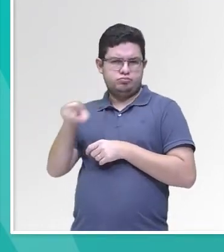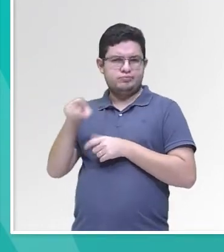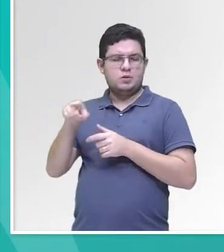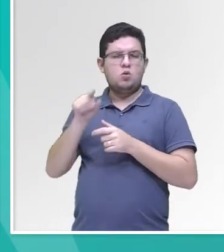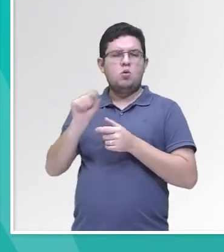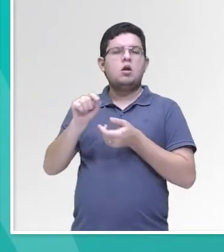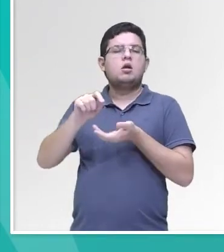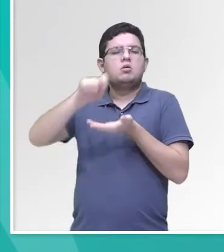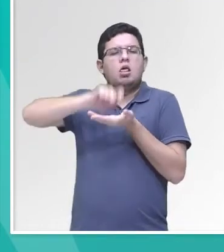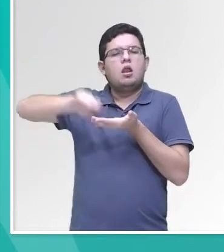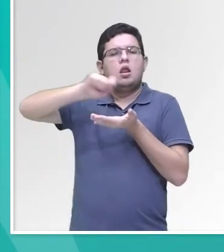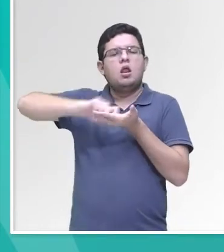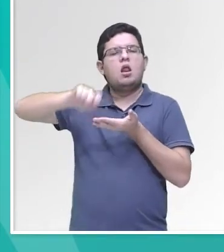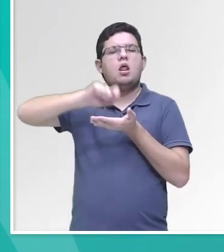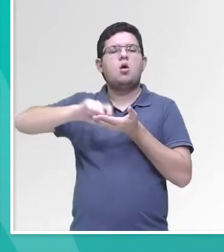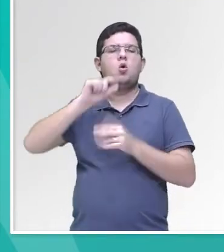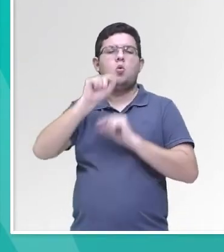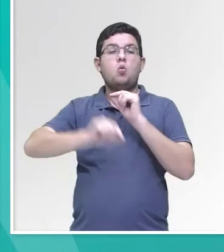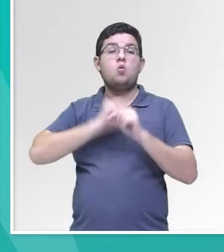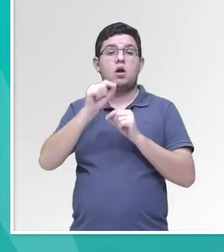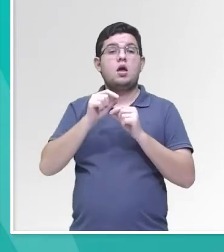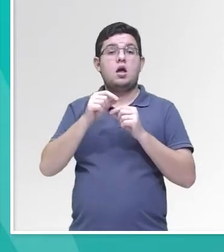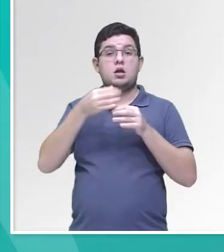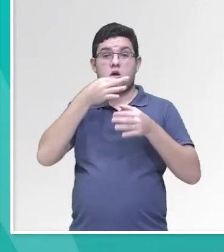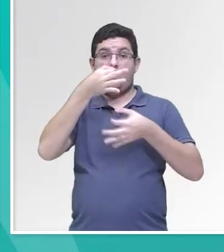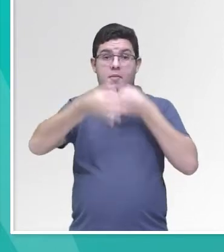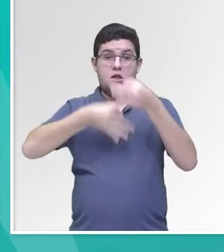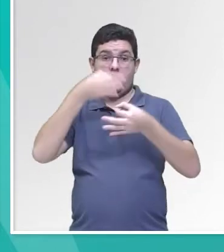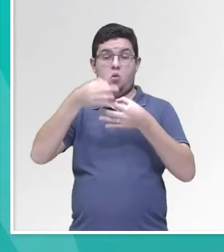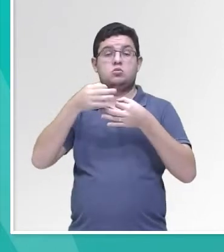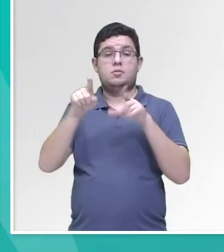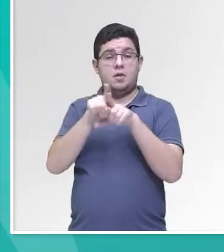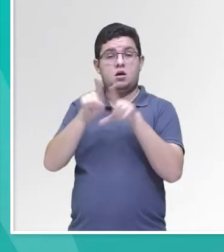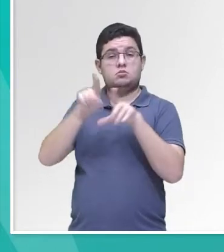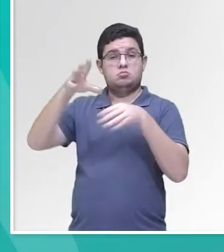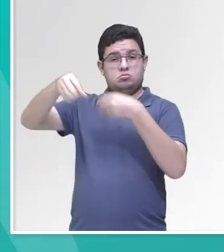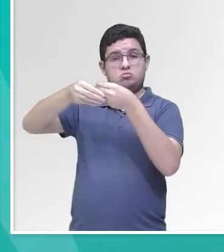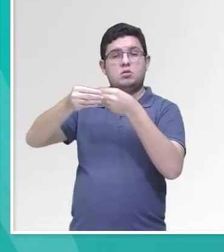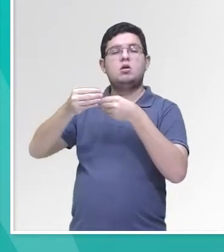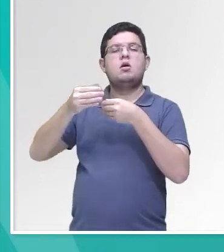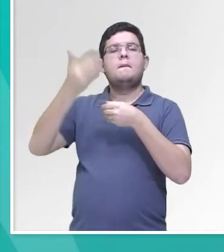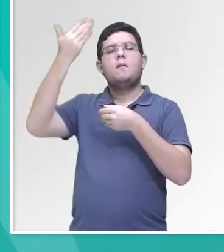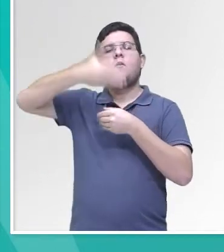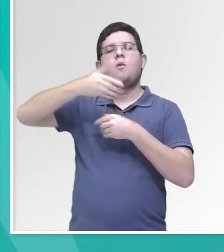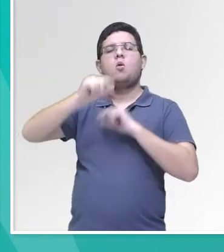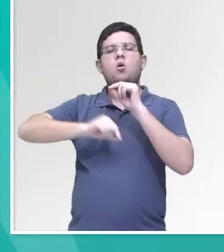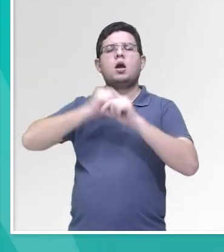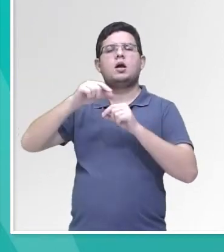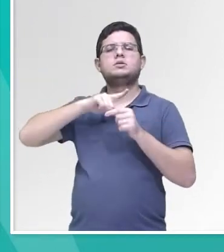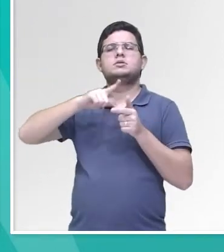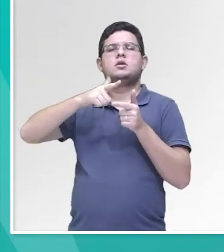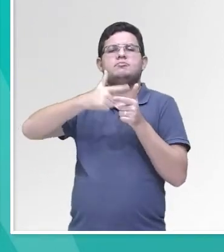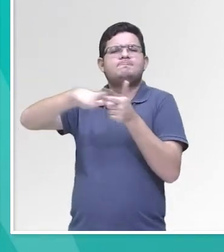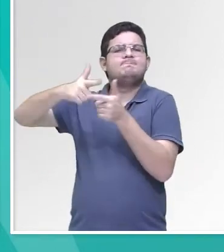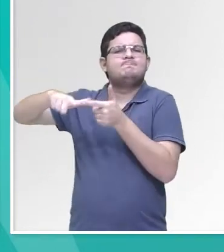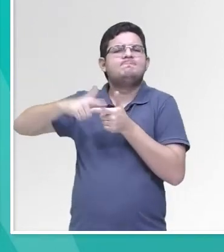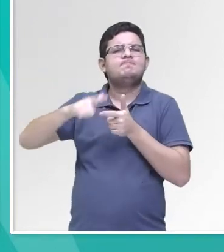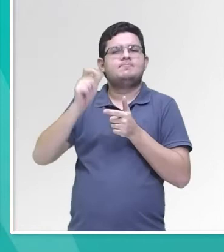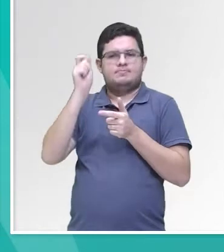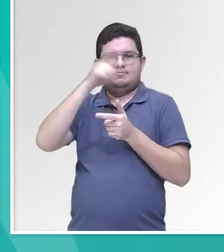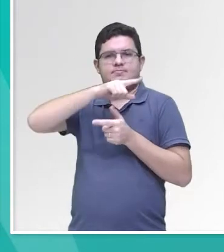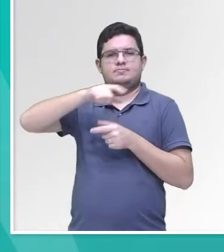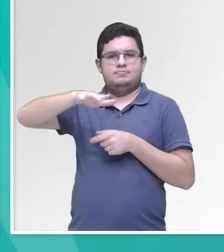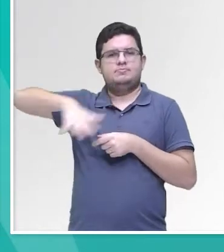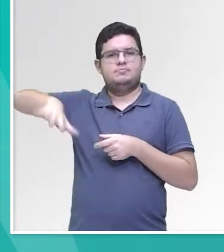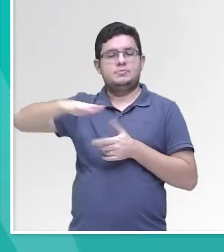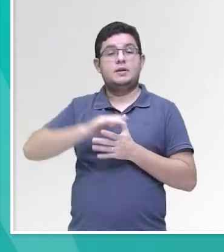desenvolvendo argumentos para provar de que existem problemas, existem dificuldades, e essa era a sua opinião. Por isso esse texto